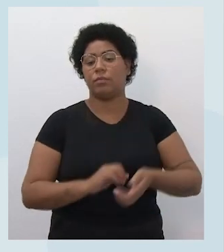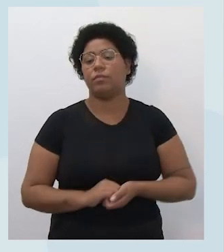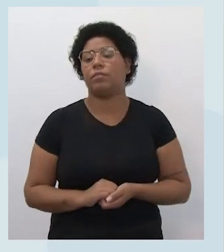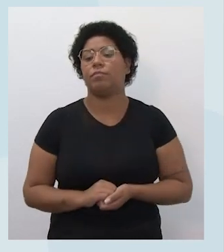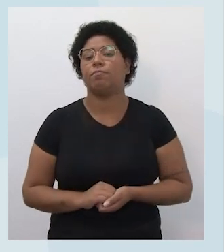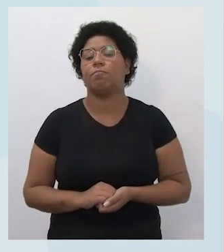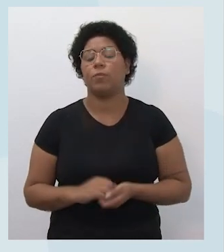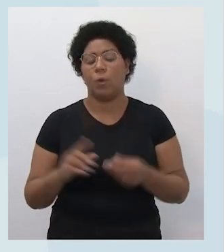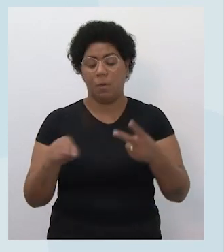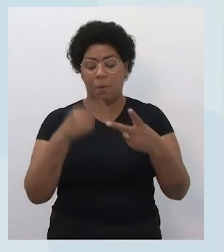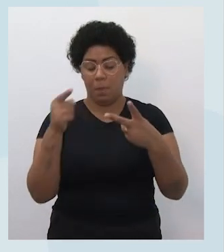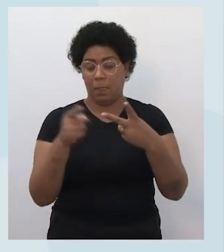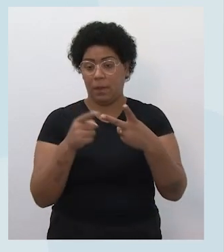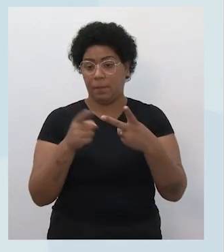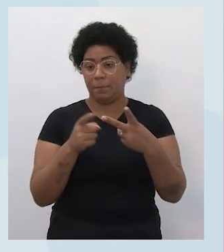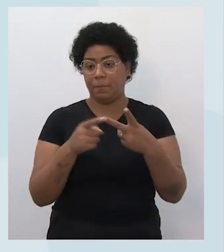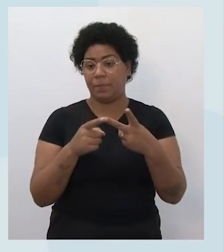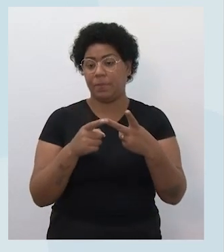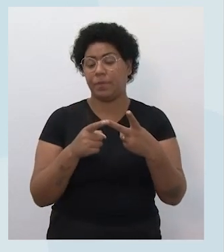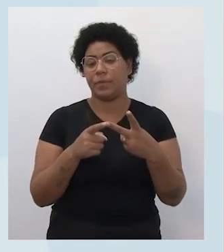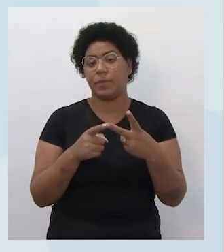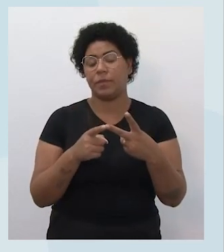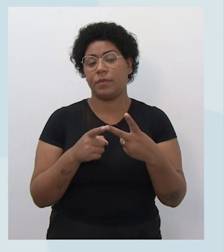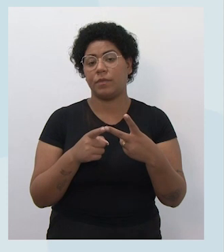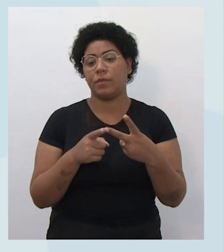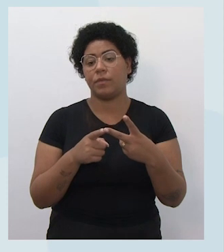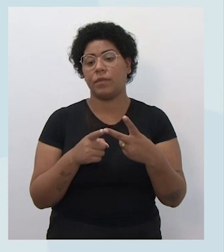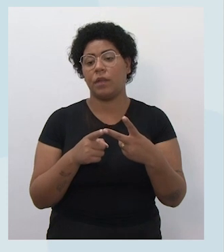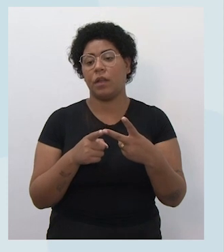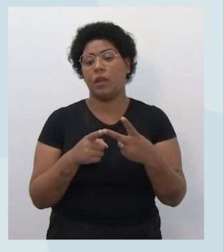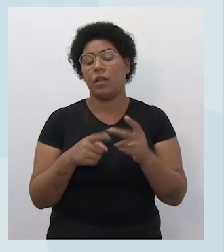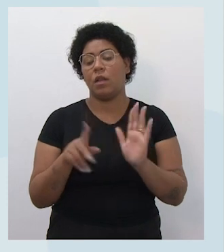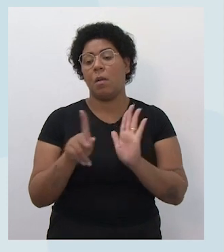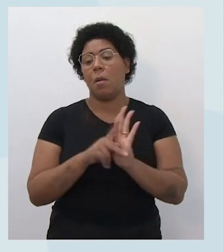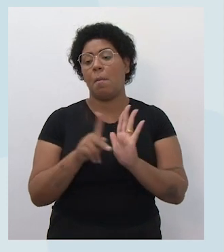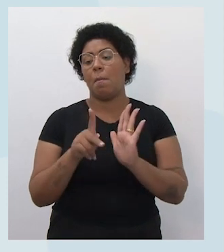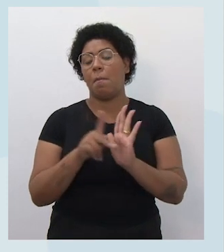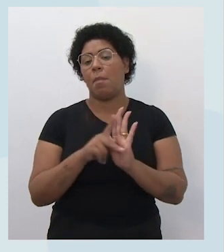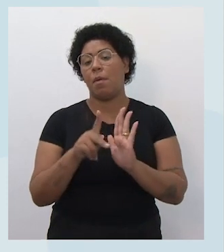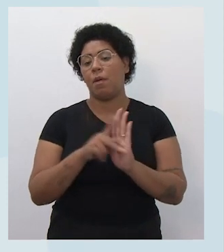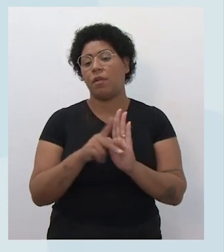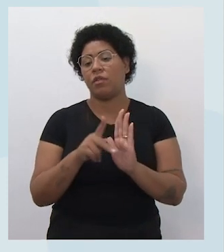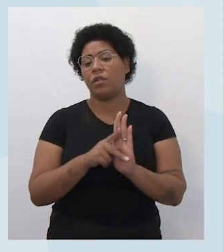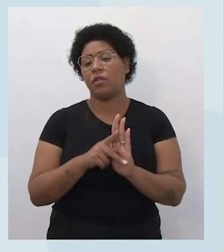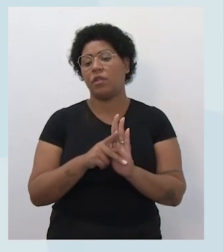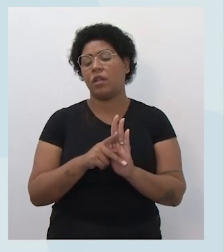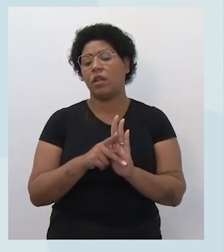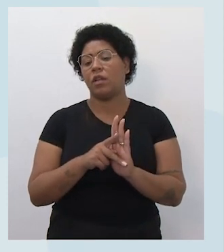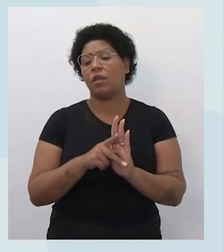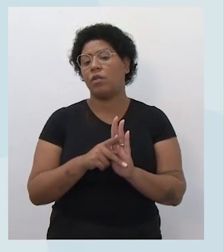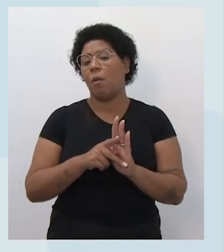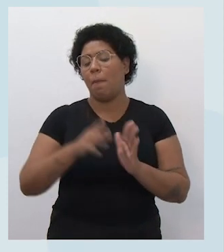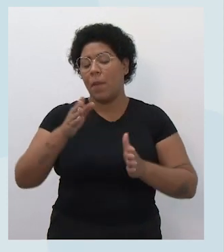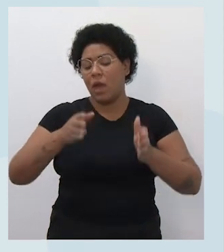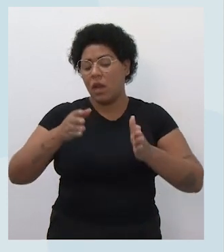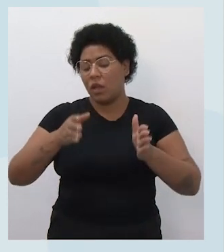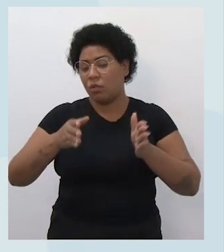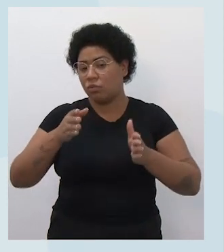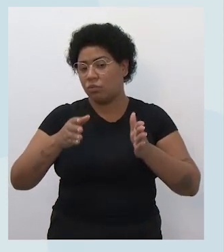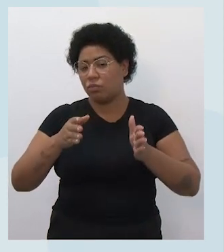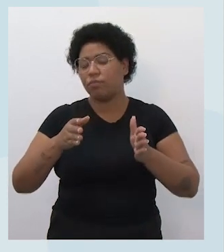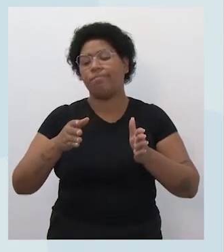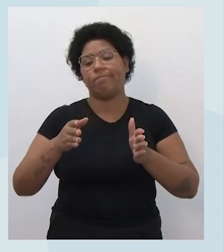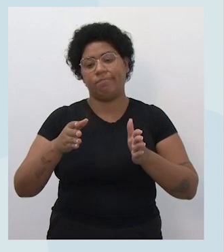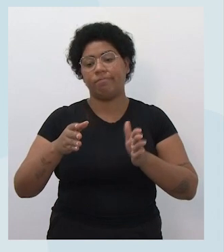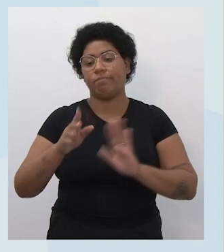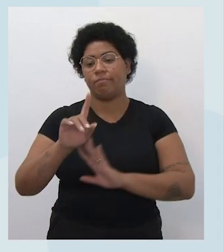nós entendemos que esse projeto ele se dá num momento muito curto, então também será necessário,